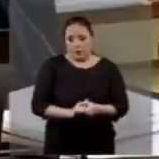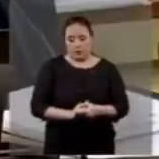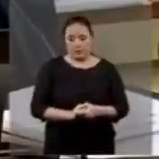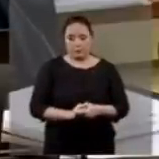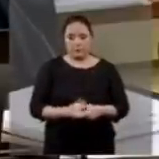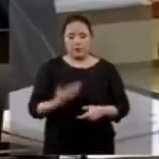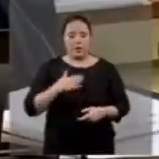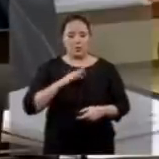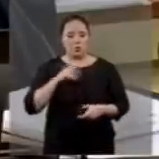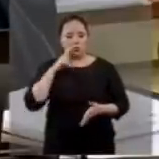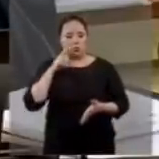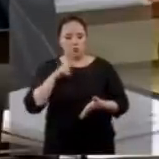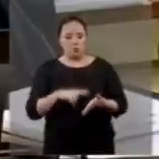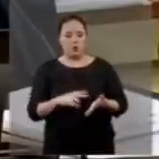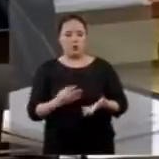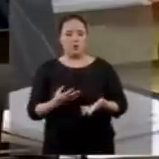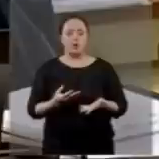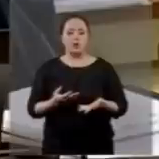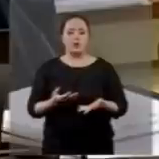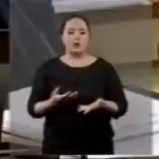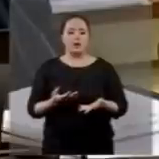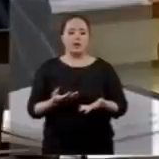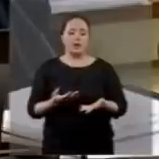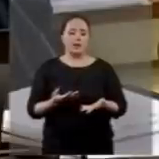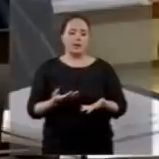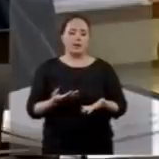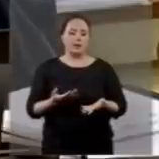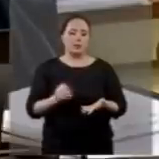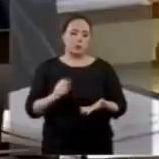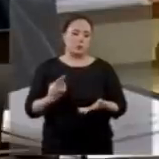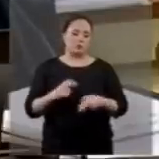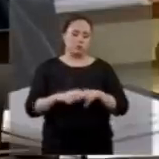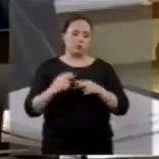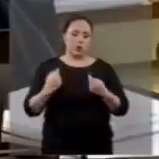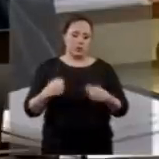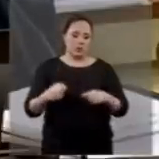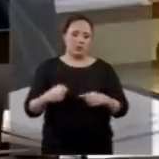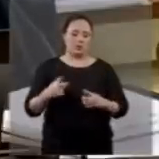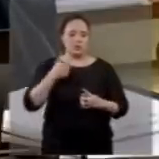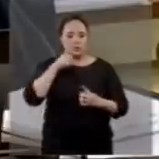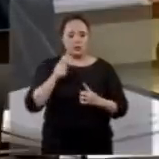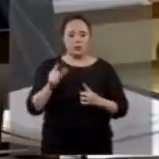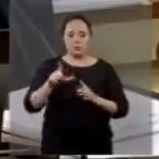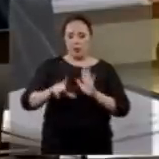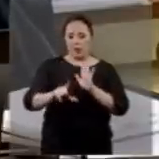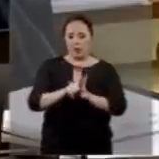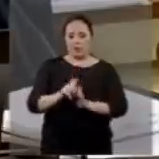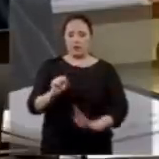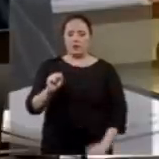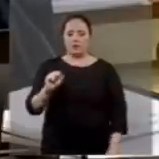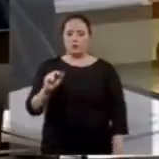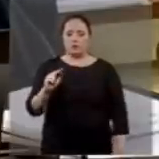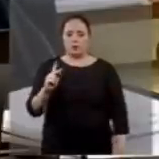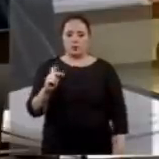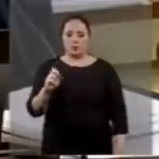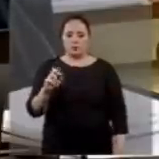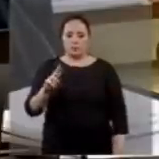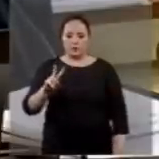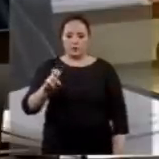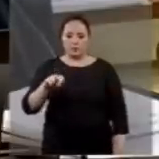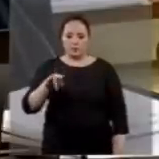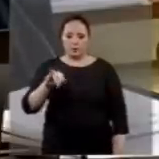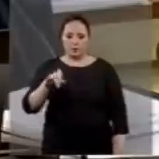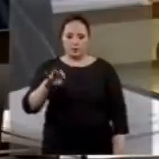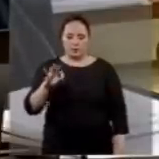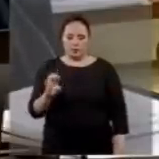como se possa, ultra petita, até por de necessidade, alcançar uma lei superveniente. Seria até